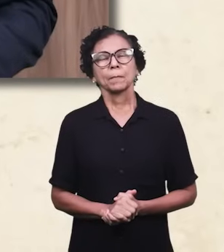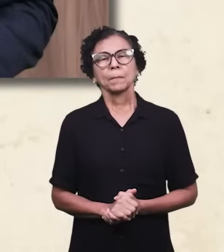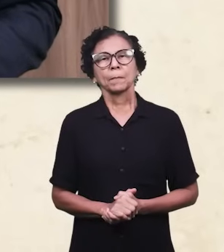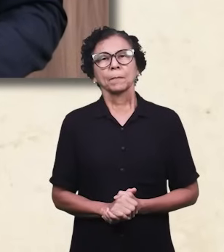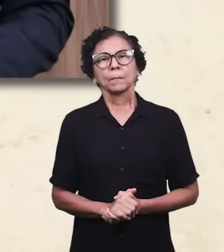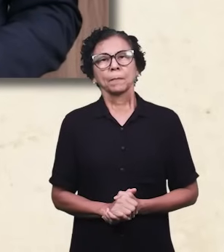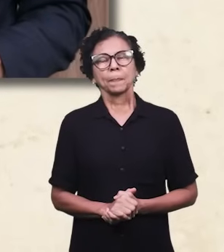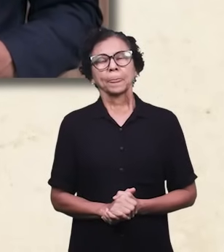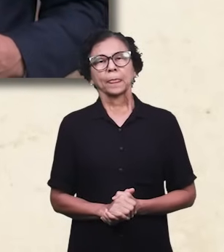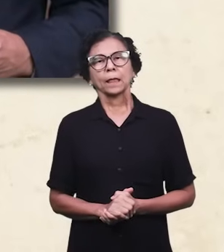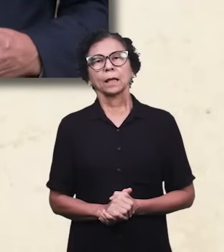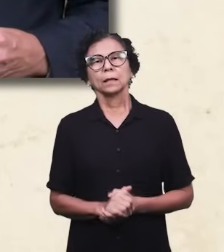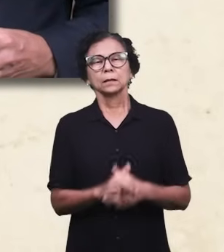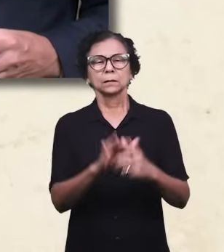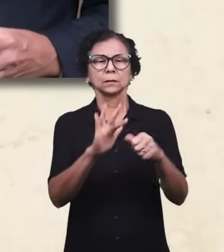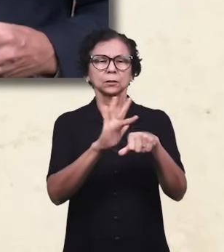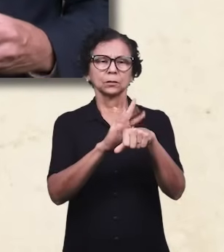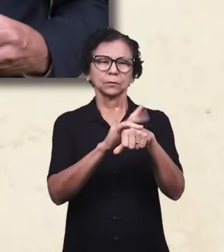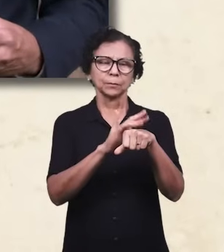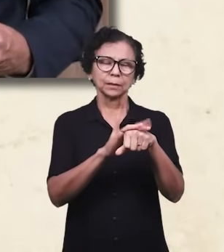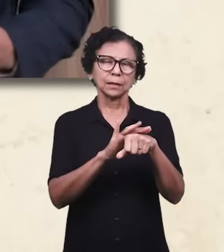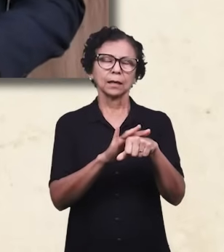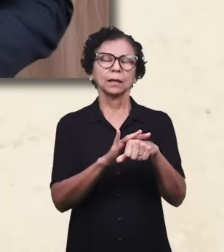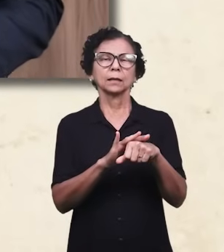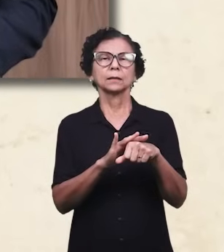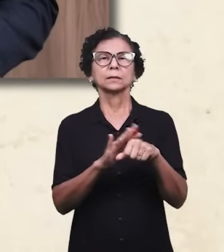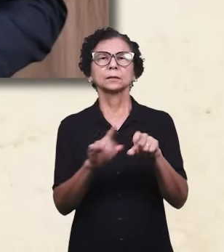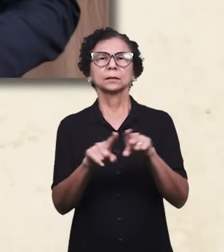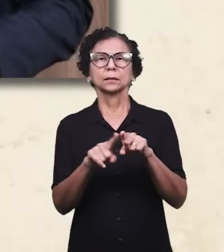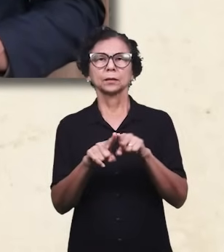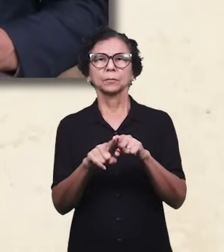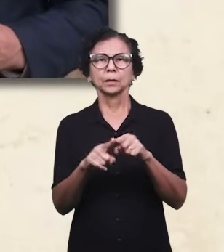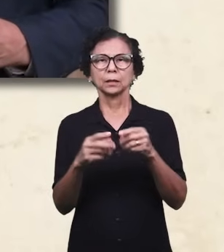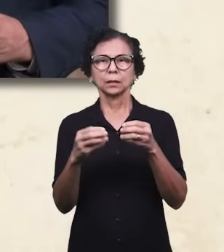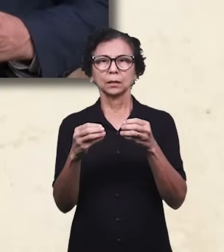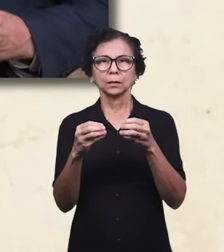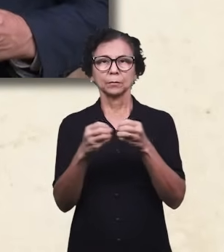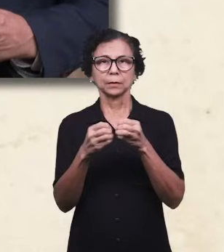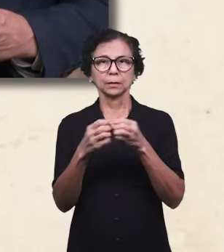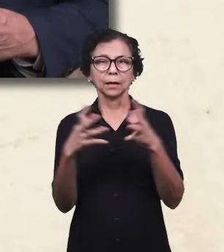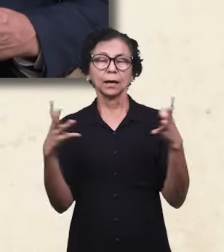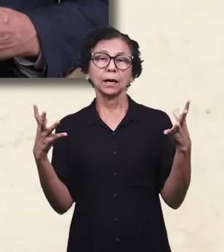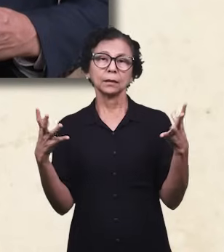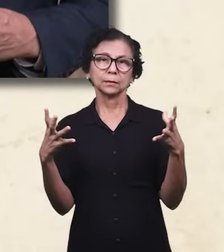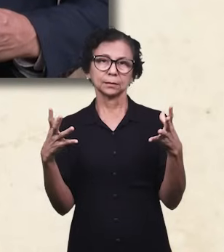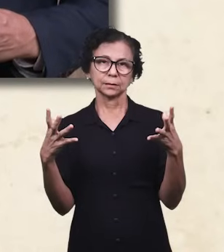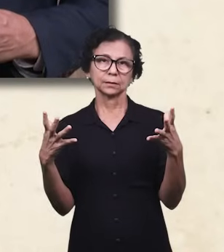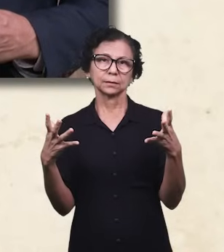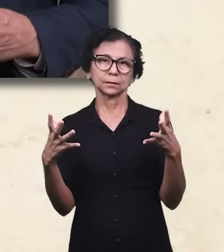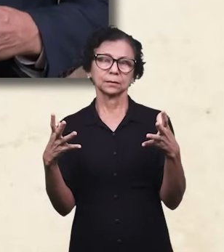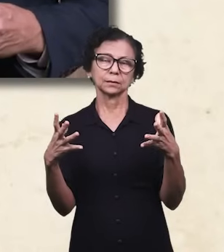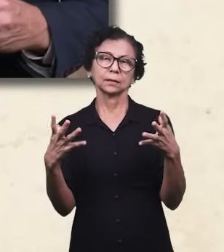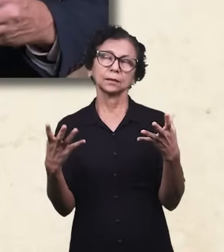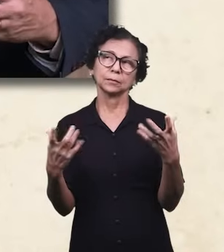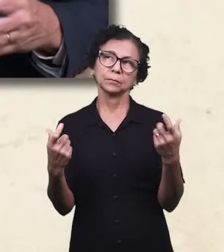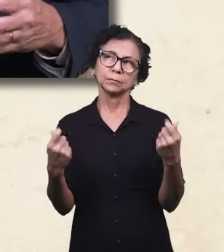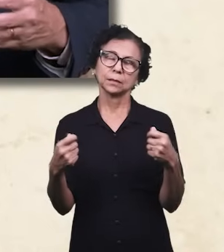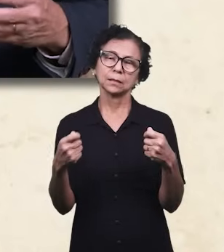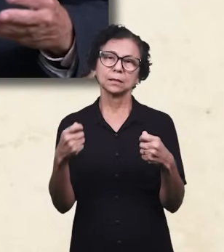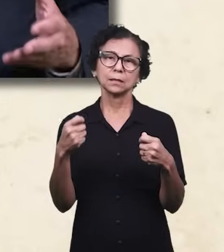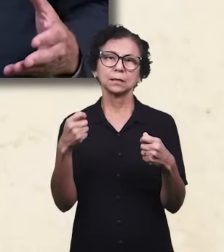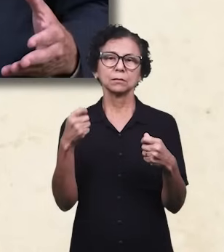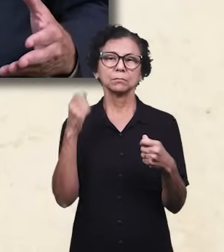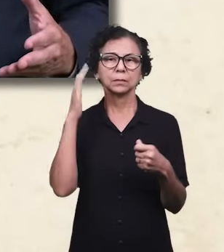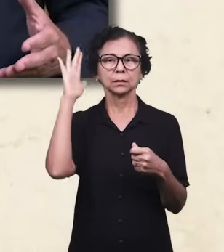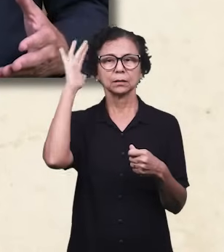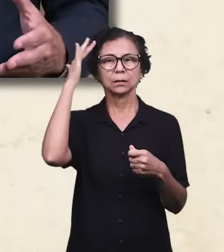às enfermidades e às operações de cura física, é preciso ter o discernimento